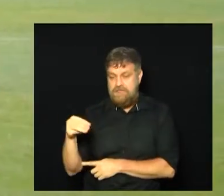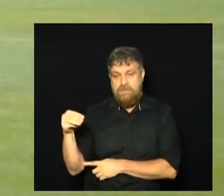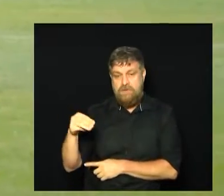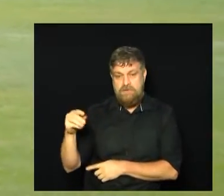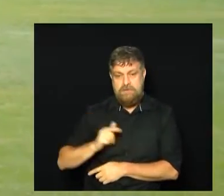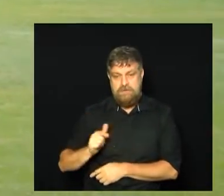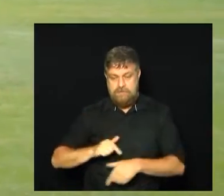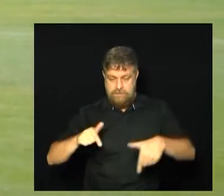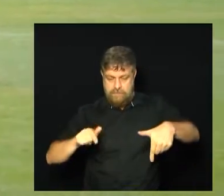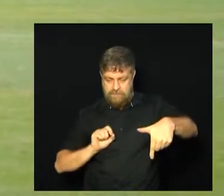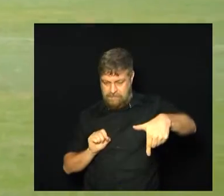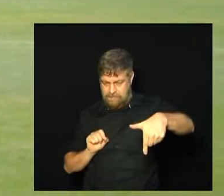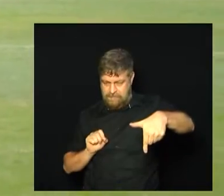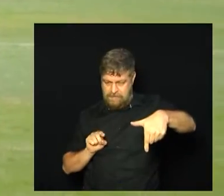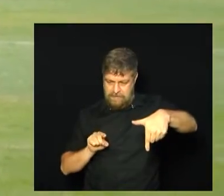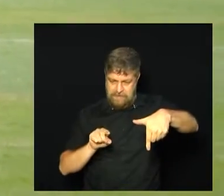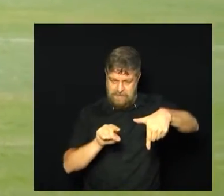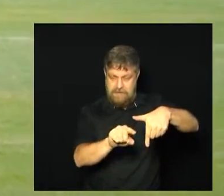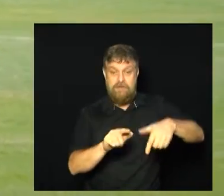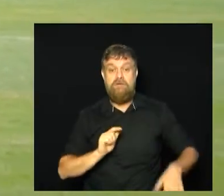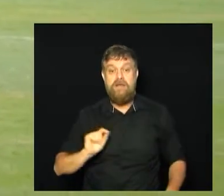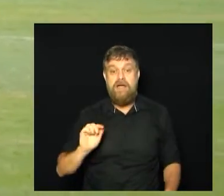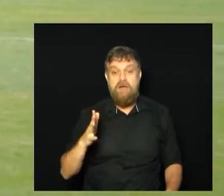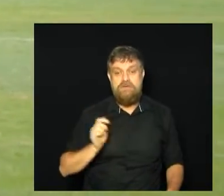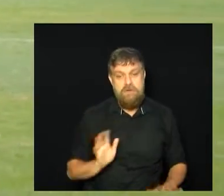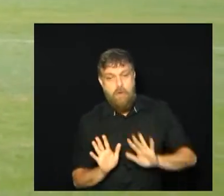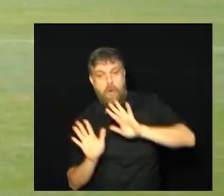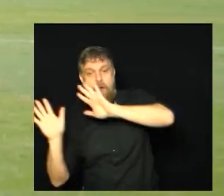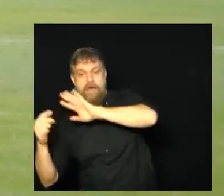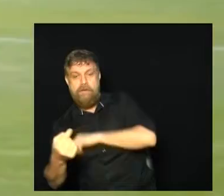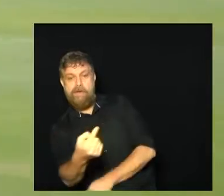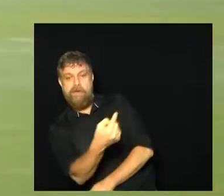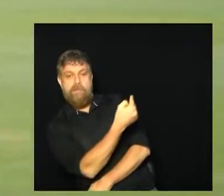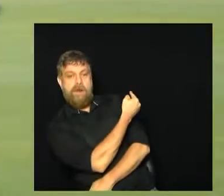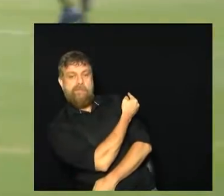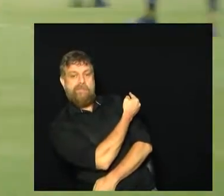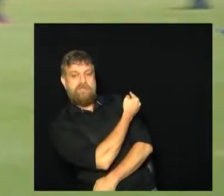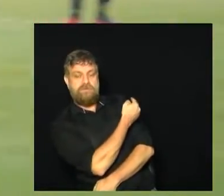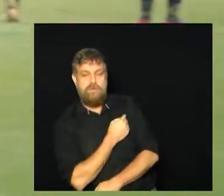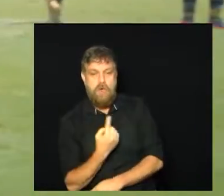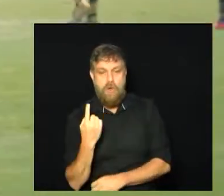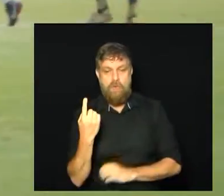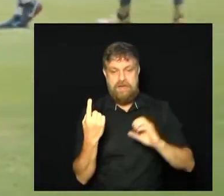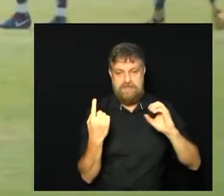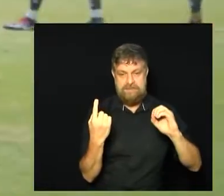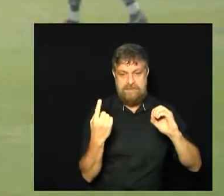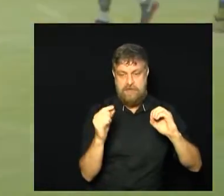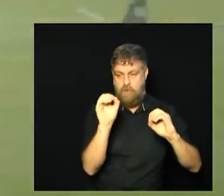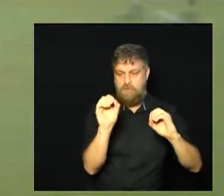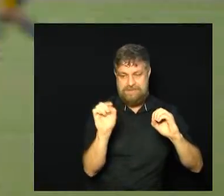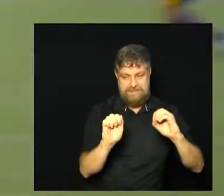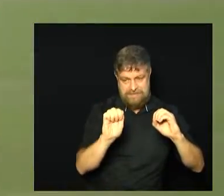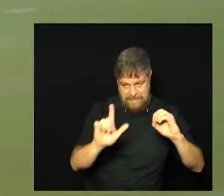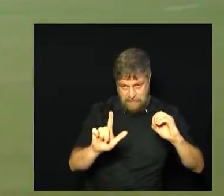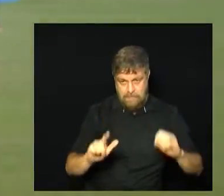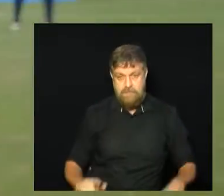de pênalti, Léo foi para a cobrança e goleiro para um lado, bola para o outro, 1-0 Osiel.